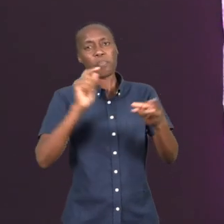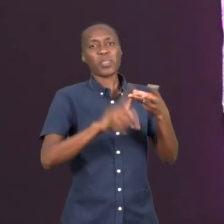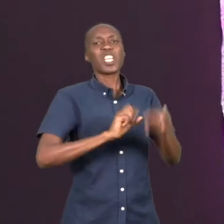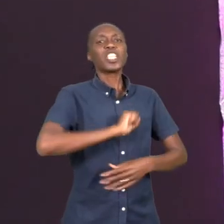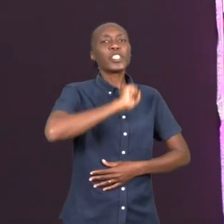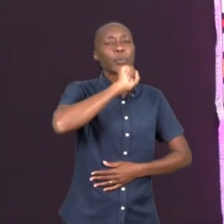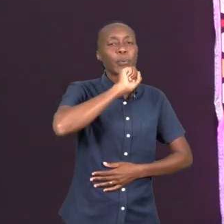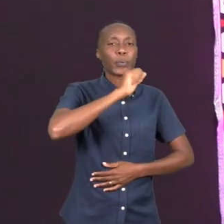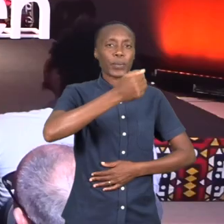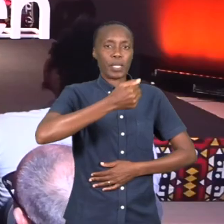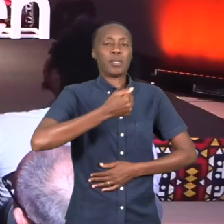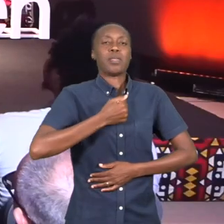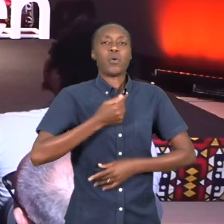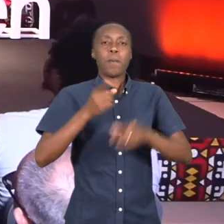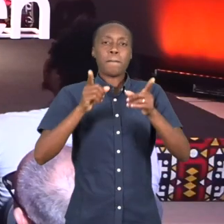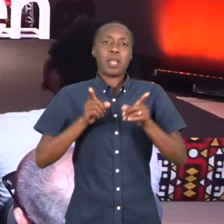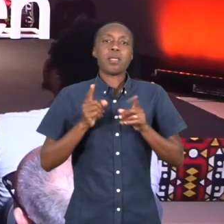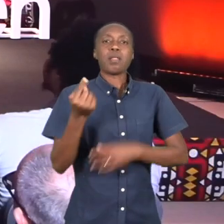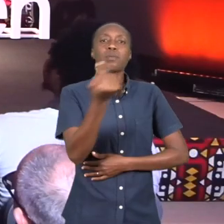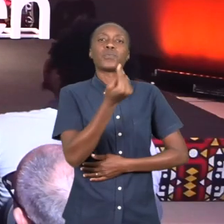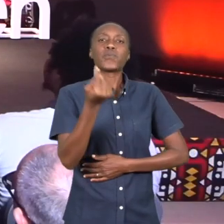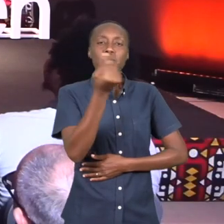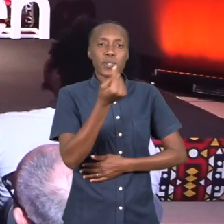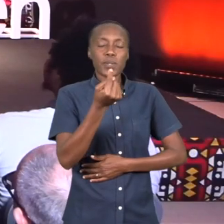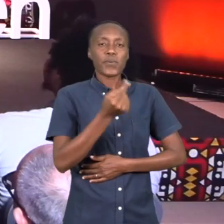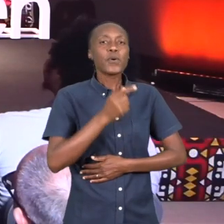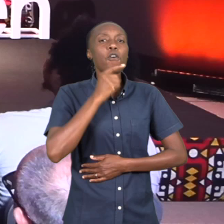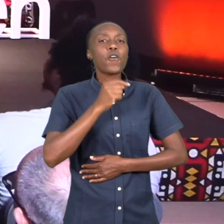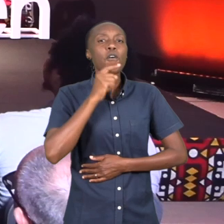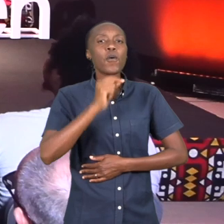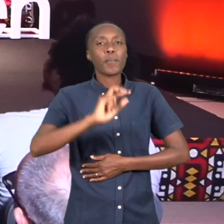eu, a única menina com dois homens em casa.